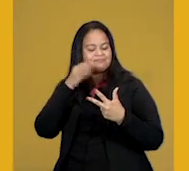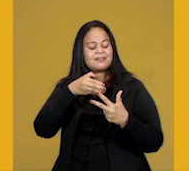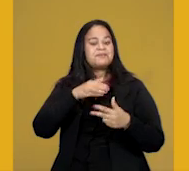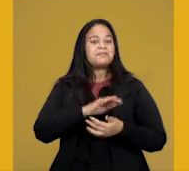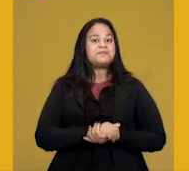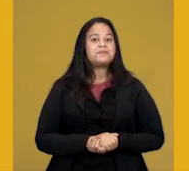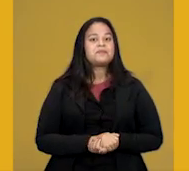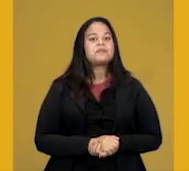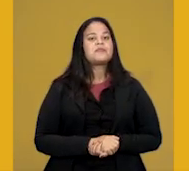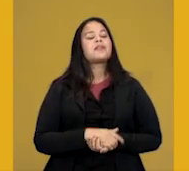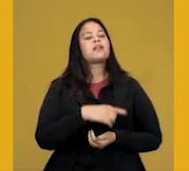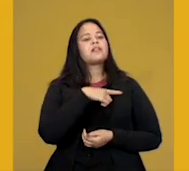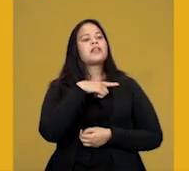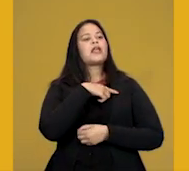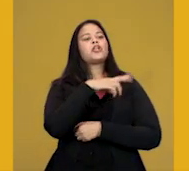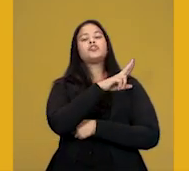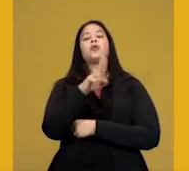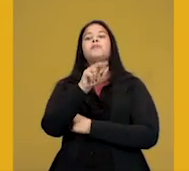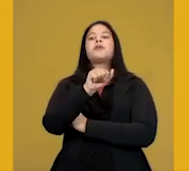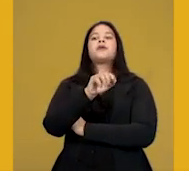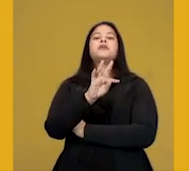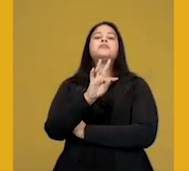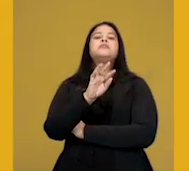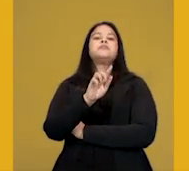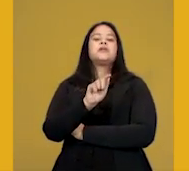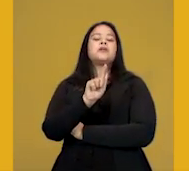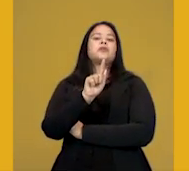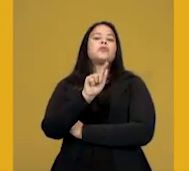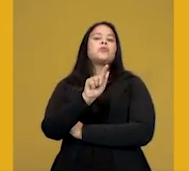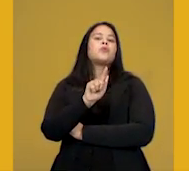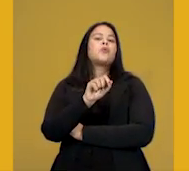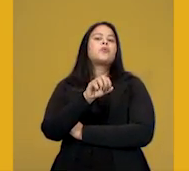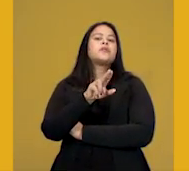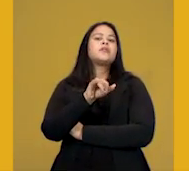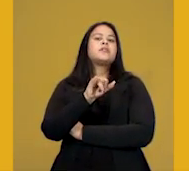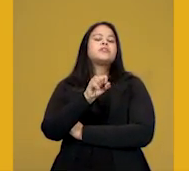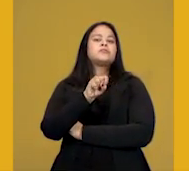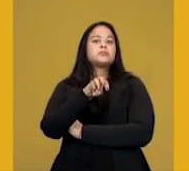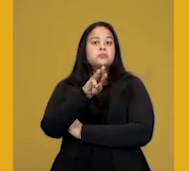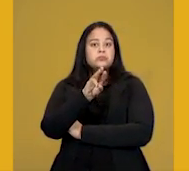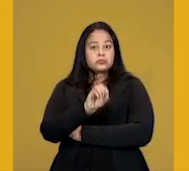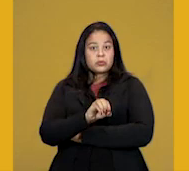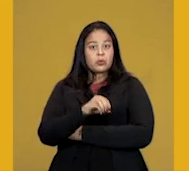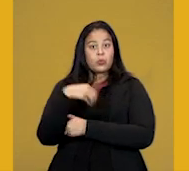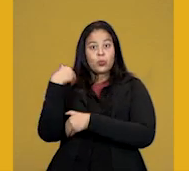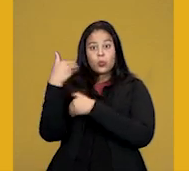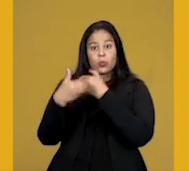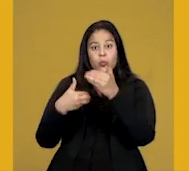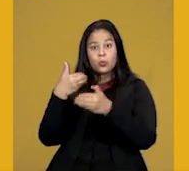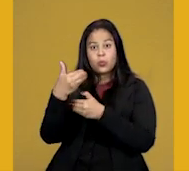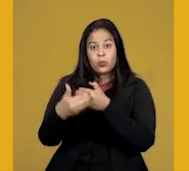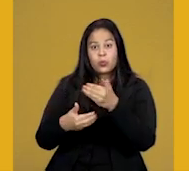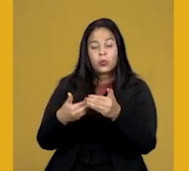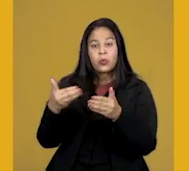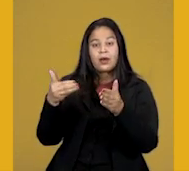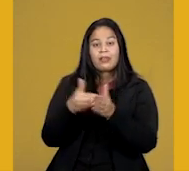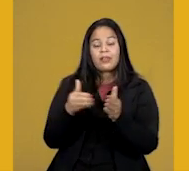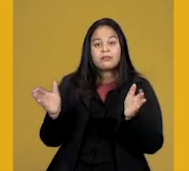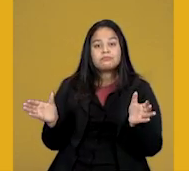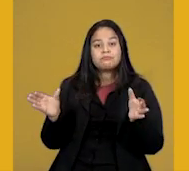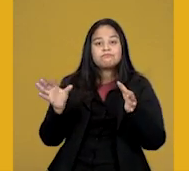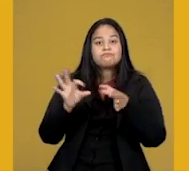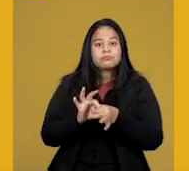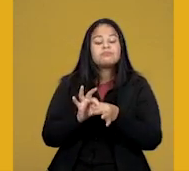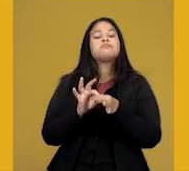nós temos aqui o antagonismo entre o espaço urbano e o rural, né, nesse processo até eles se integrarem,